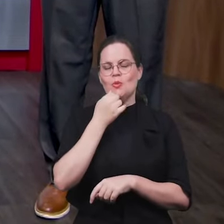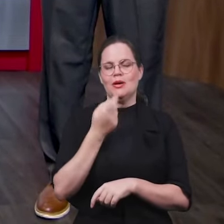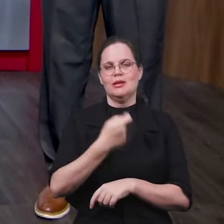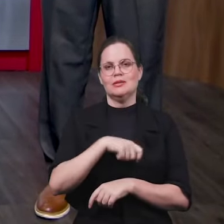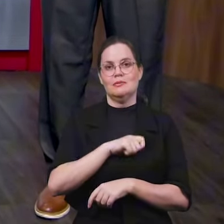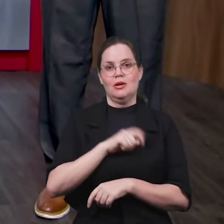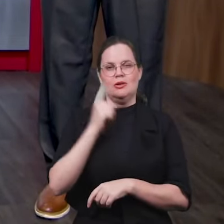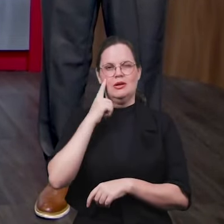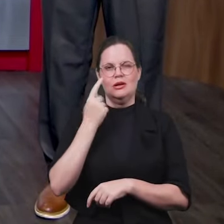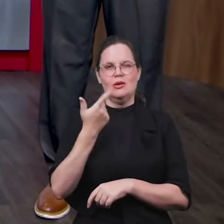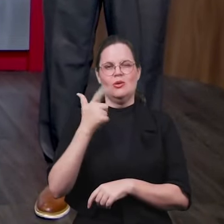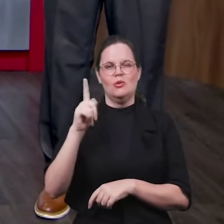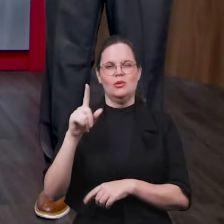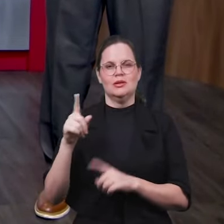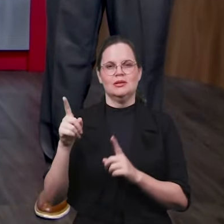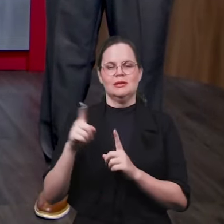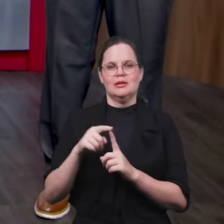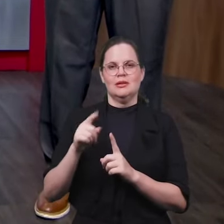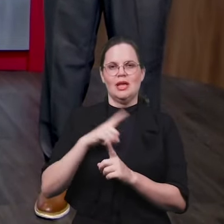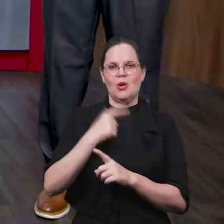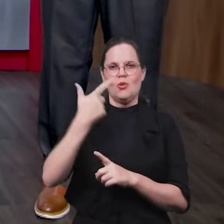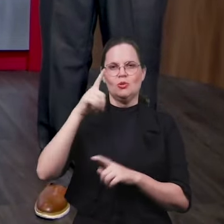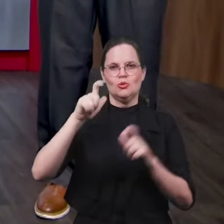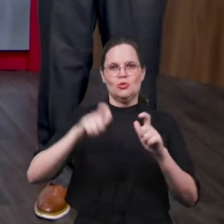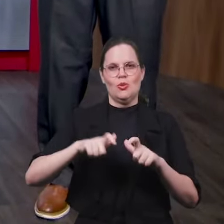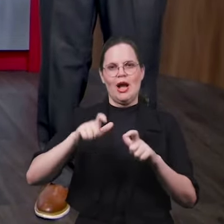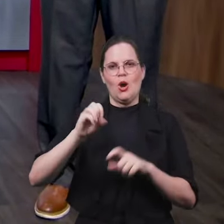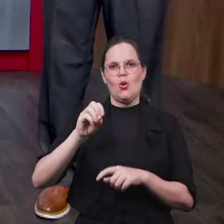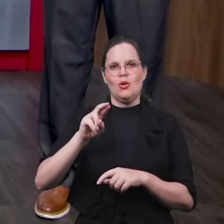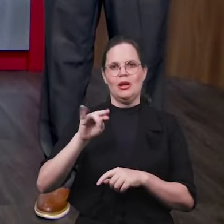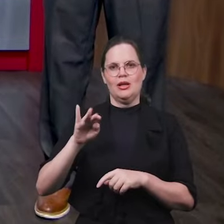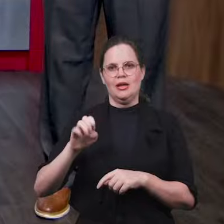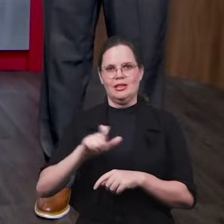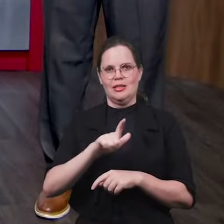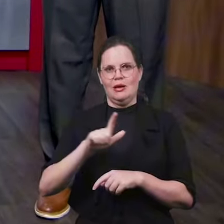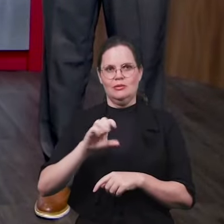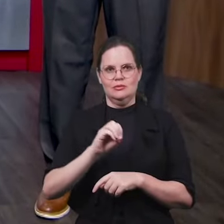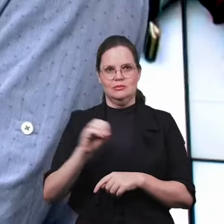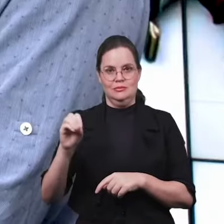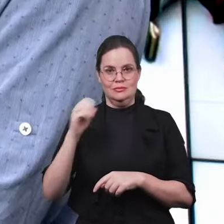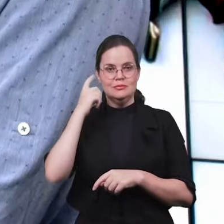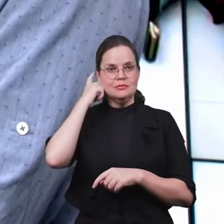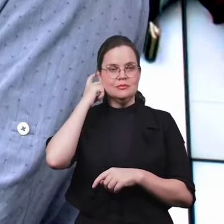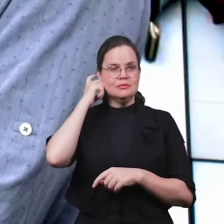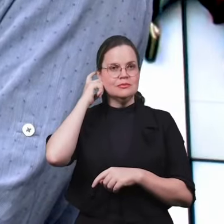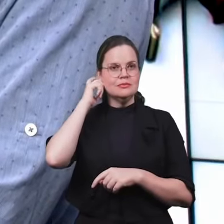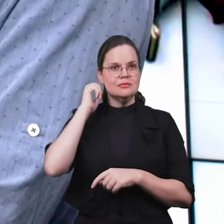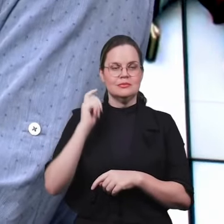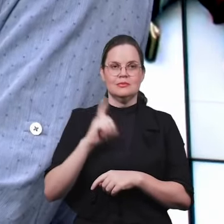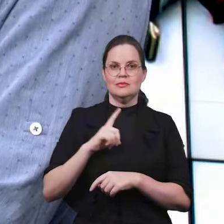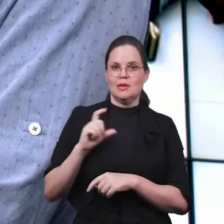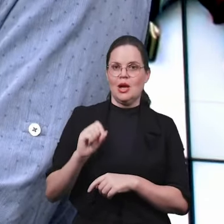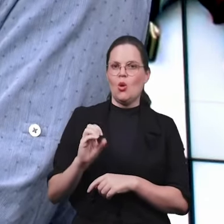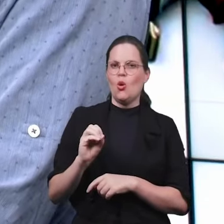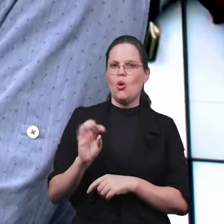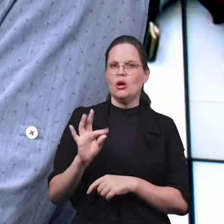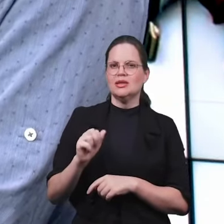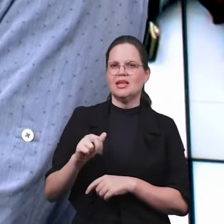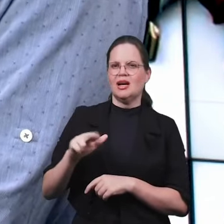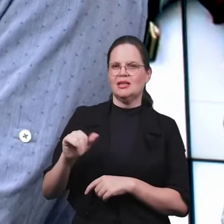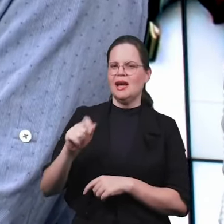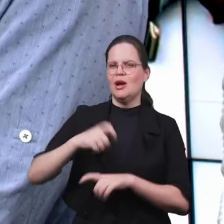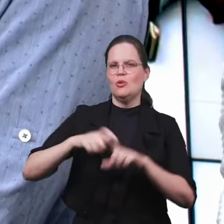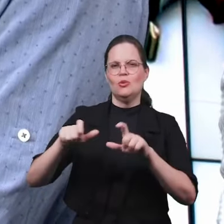e a parte oriental lá na ponta, como é que é o nome, pastor? Guantánamo. Guantánamo, temos o diácono Javier, que é